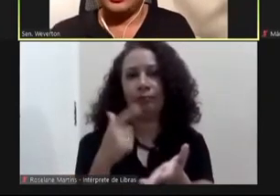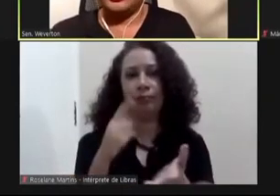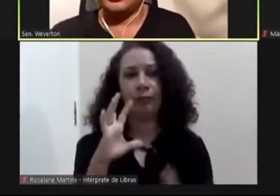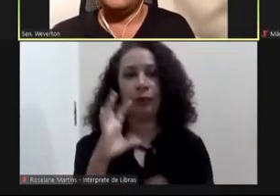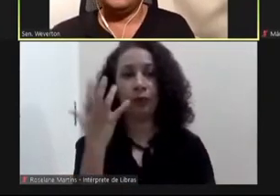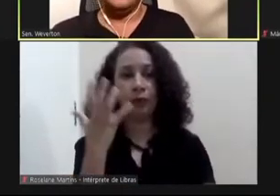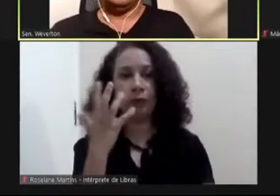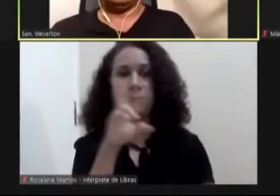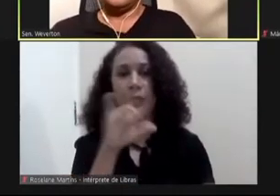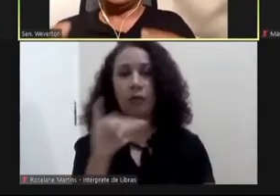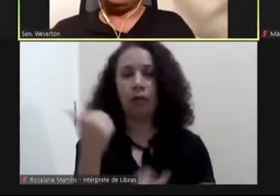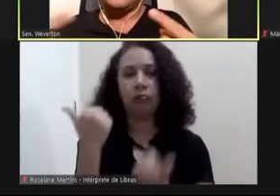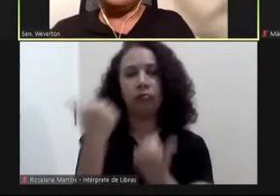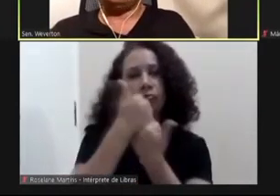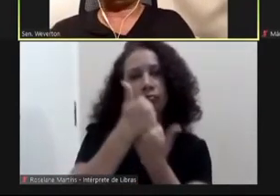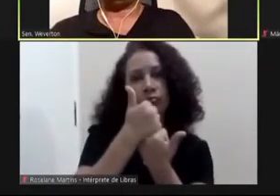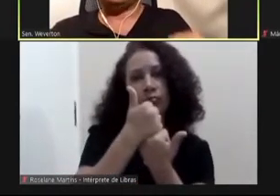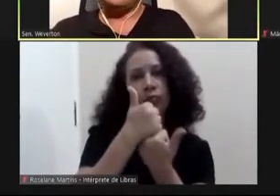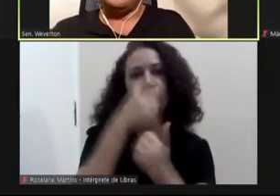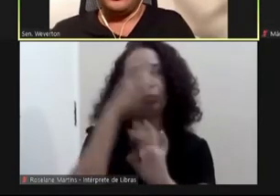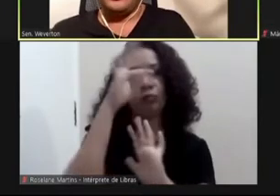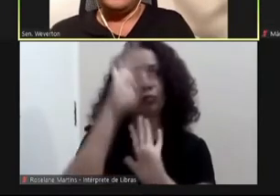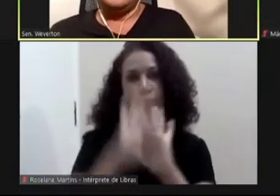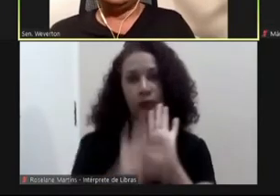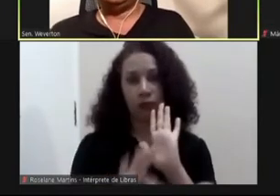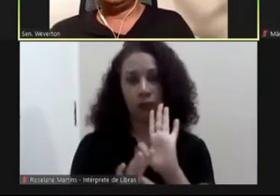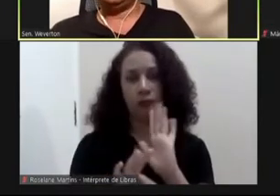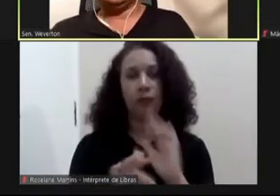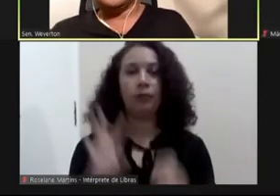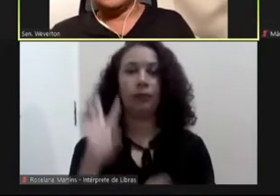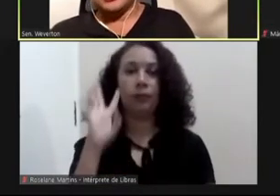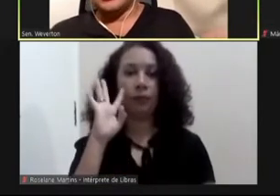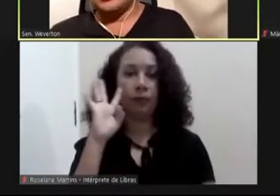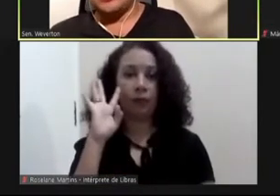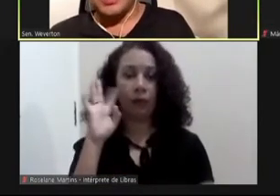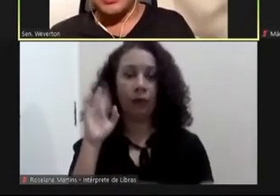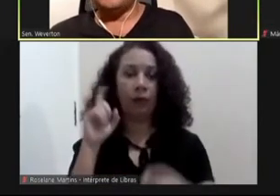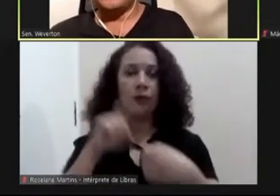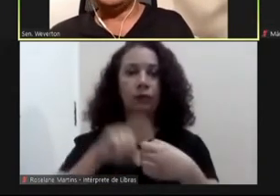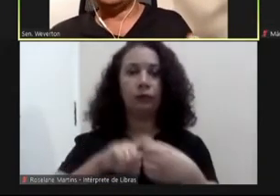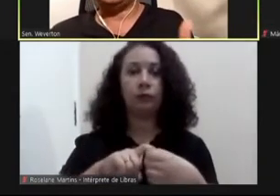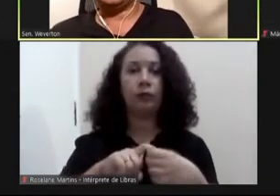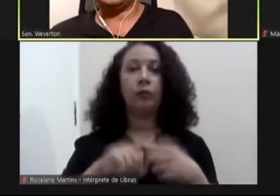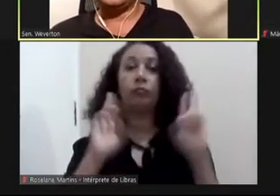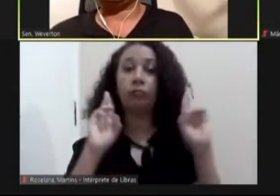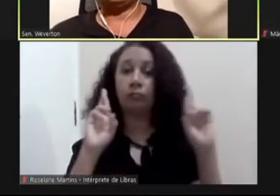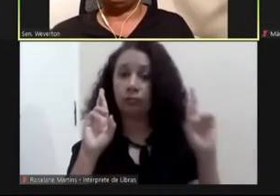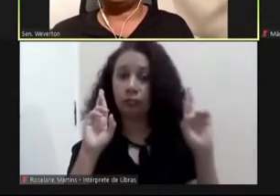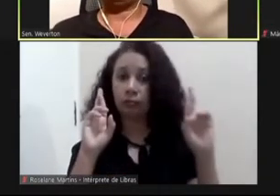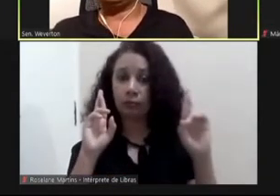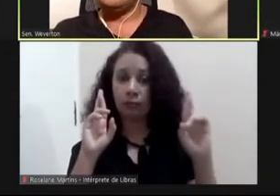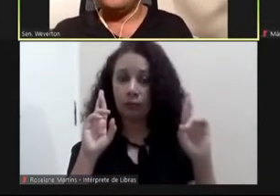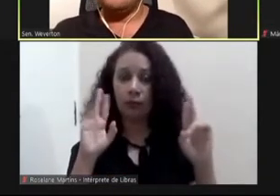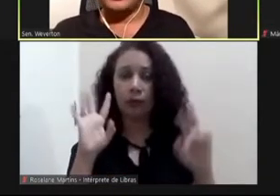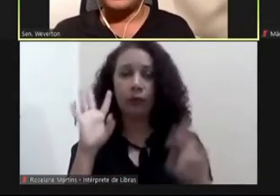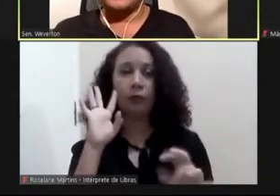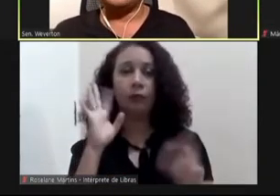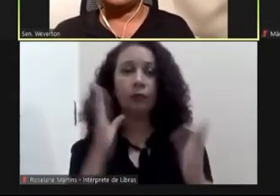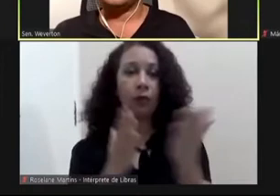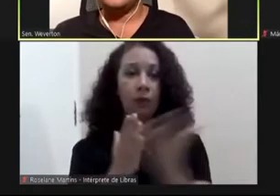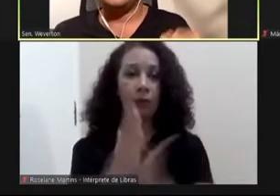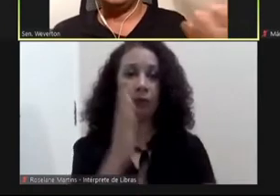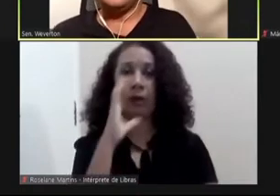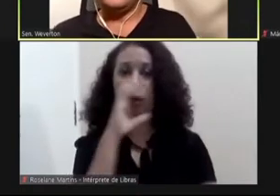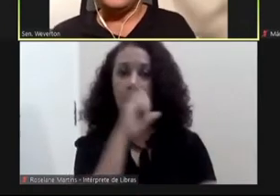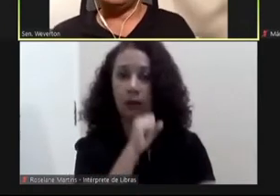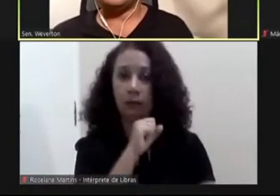fazer um substitutivo. Quarta-feira que vem vou devolver e, se Deus quiser e o plenário permitir, nós iremos aprovar e devolver para a